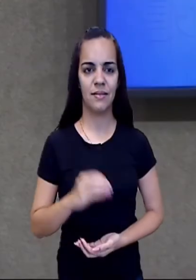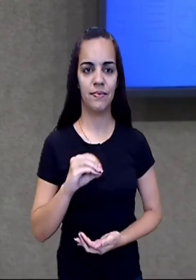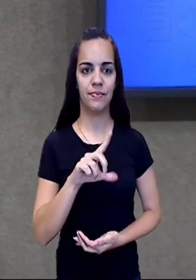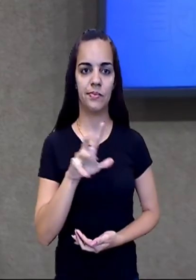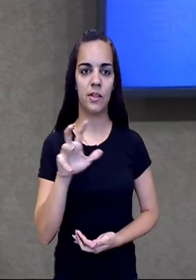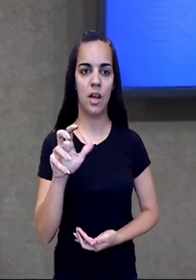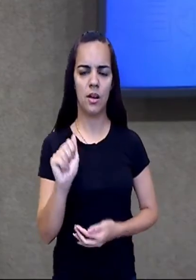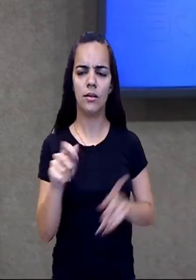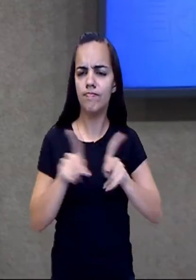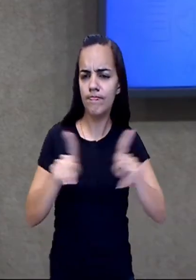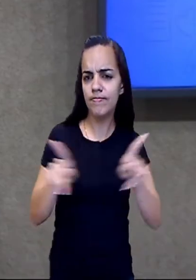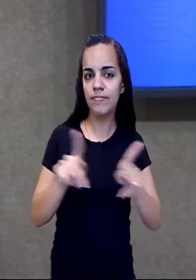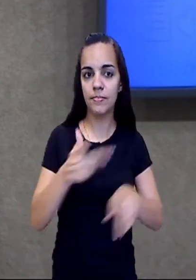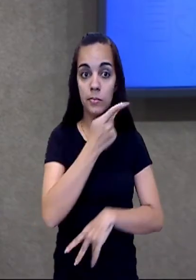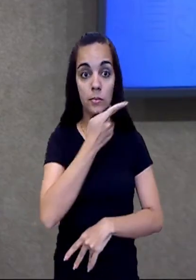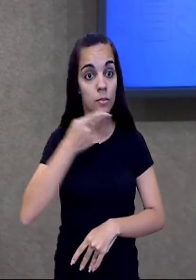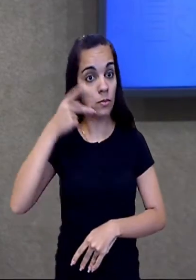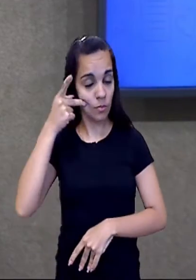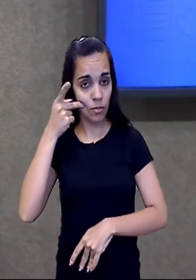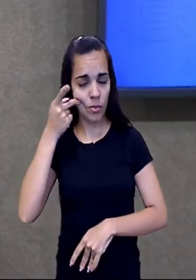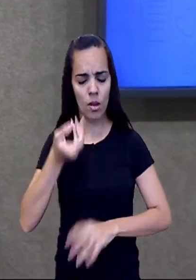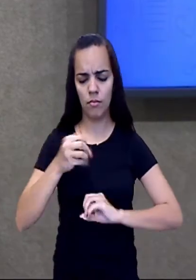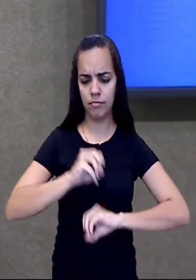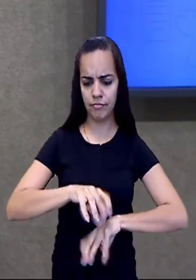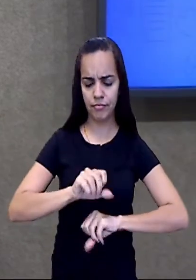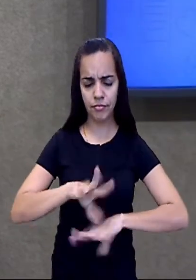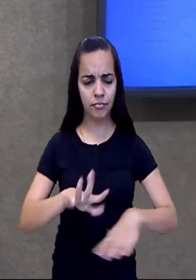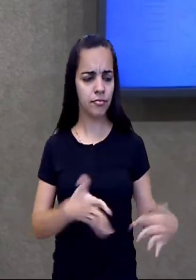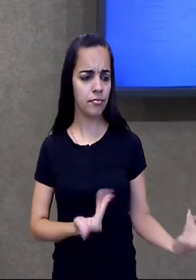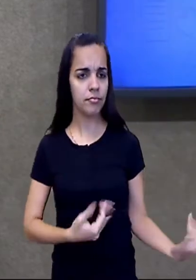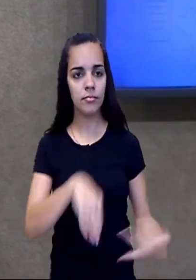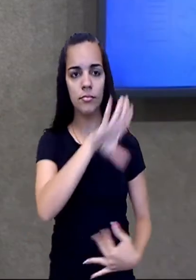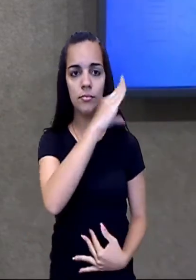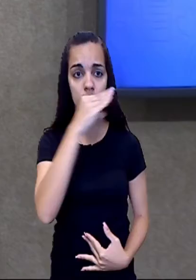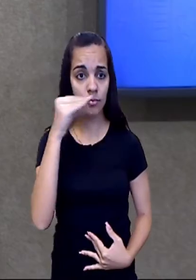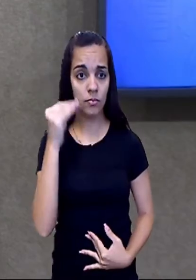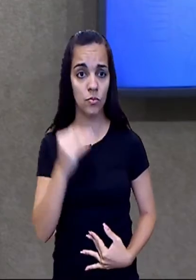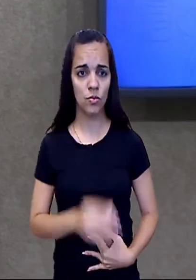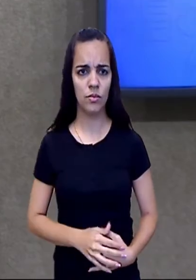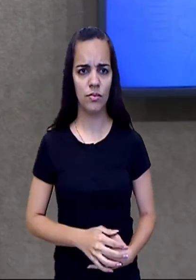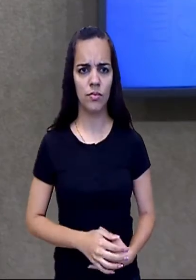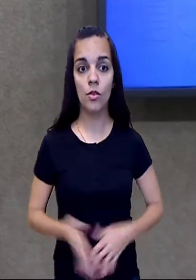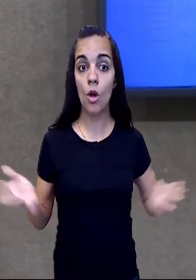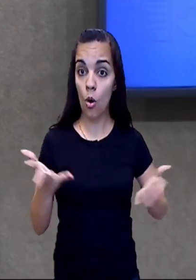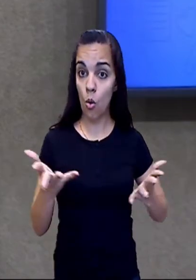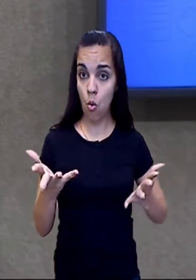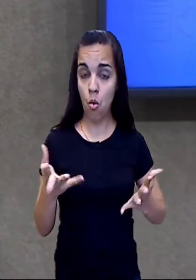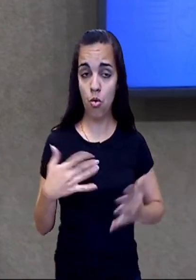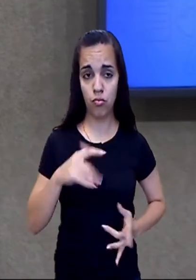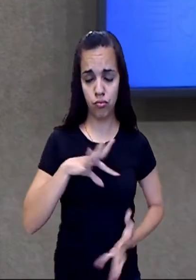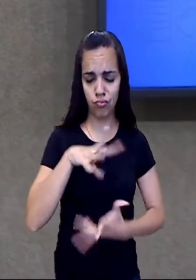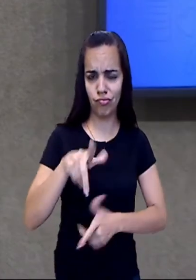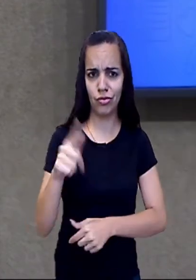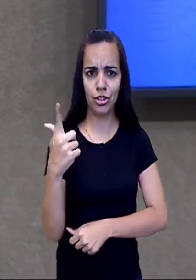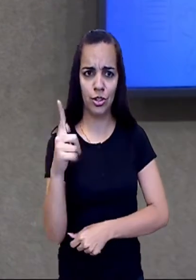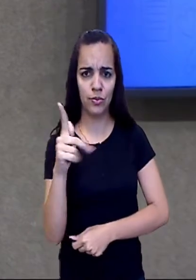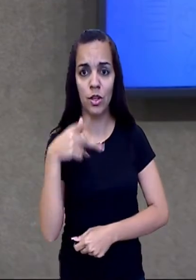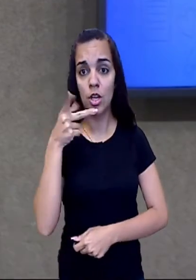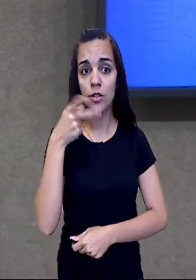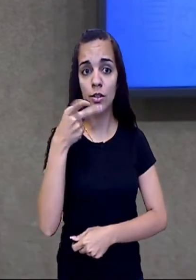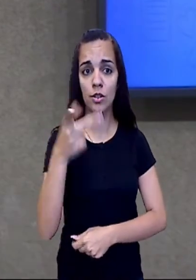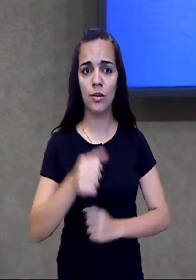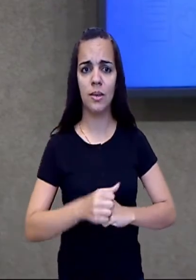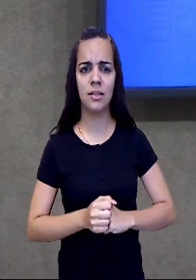Olá, sou a professora Patrícia, da Educação de Jovens e Adultos, e hoje na nossa aula de Geografia vamos falar um pouco